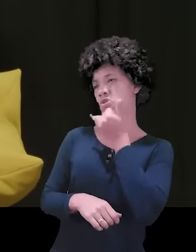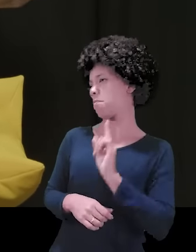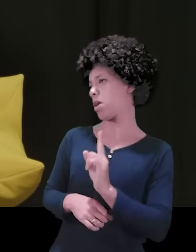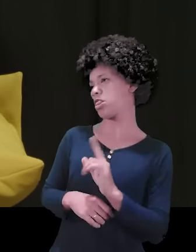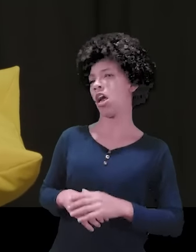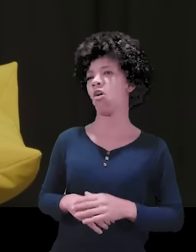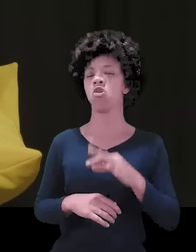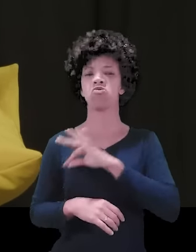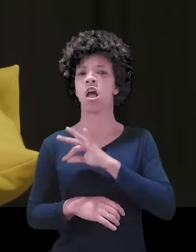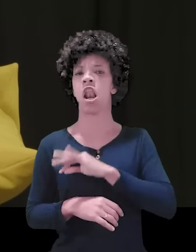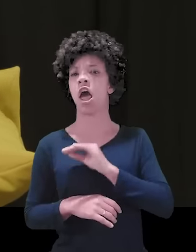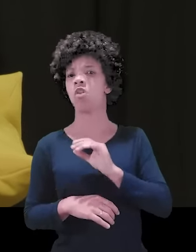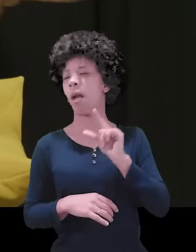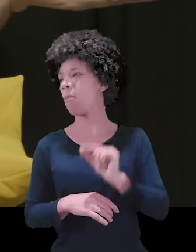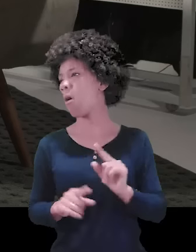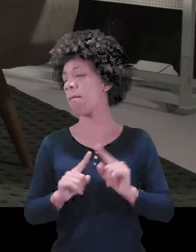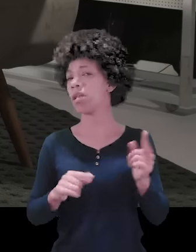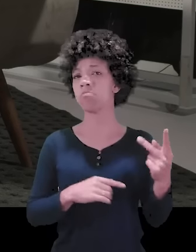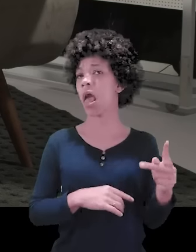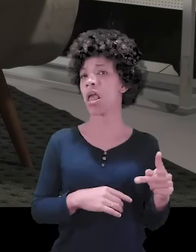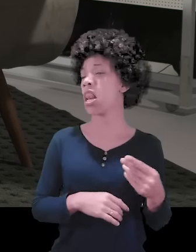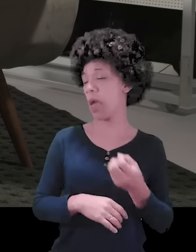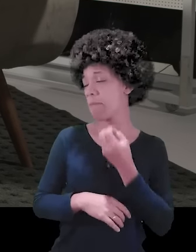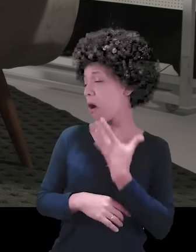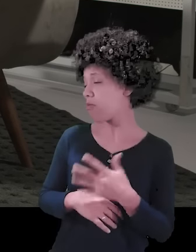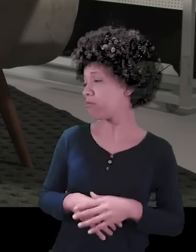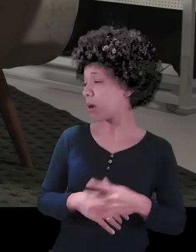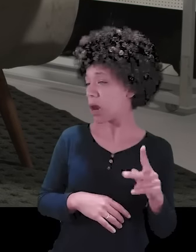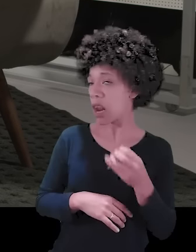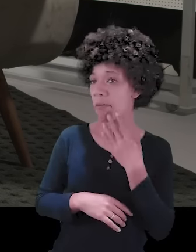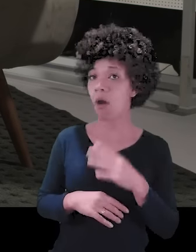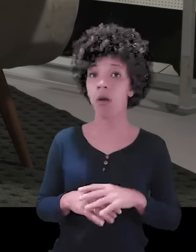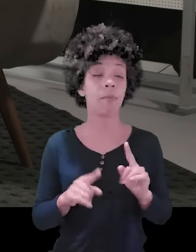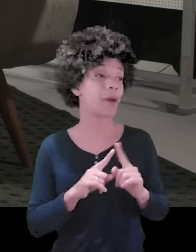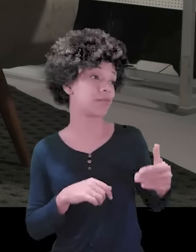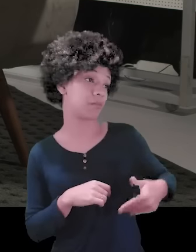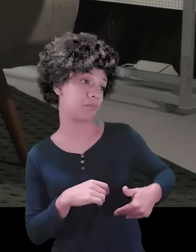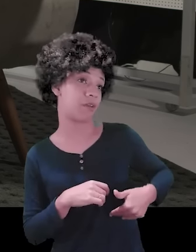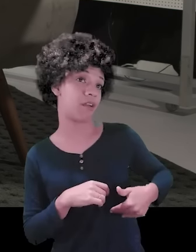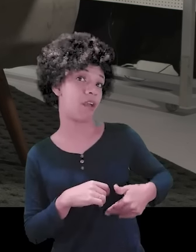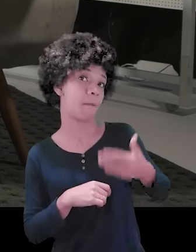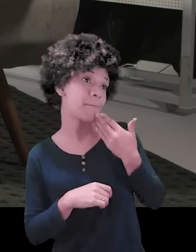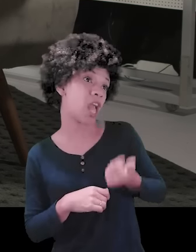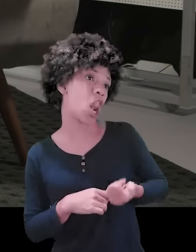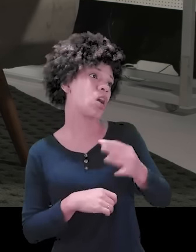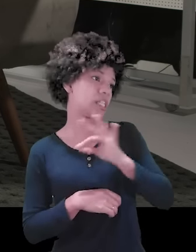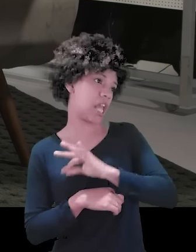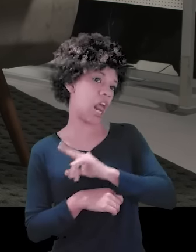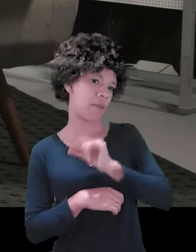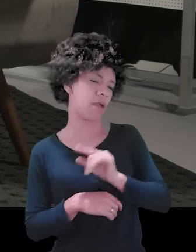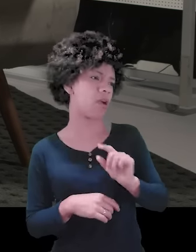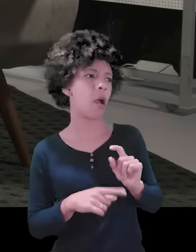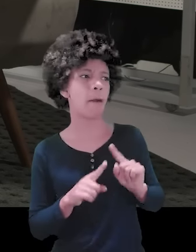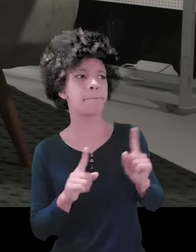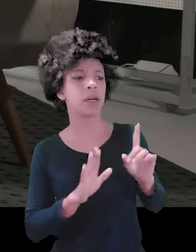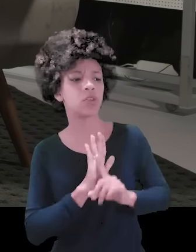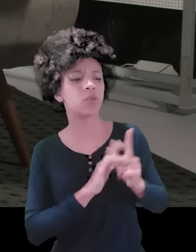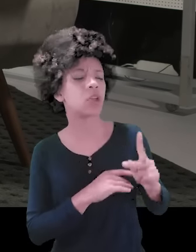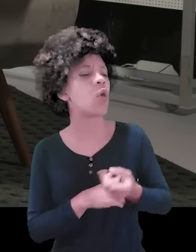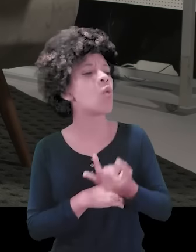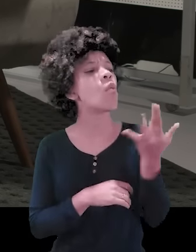desculpa pô o salário não é tão alto mas para ele algo para ele mas vai passar forma que passa fome aí quanto que custa a sua dignidade